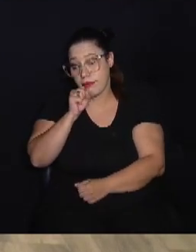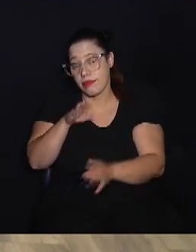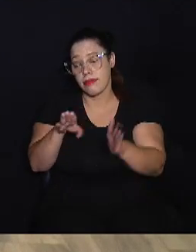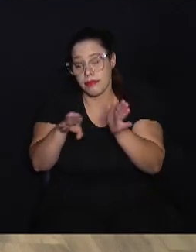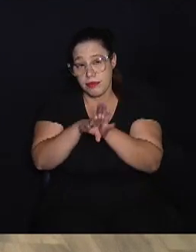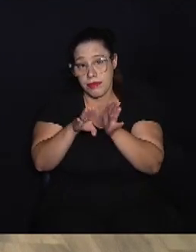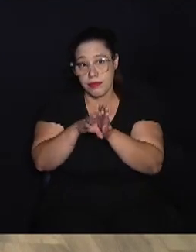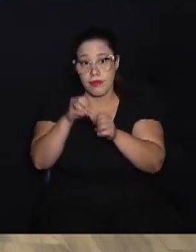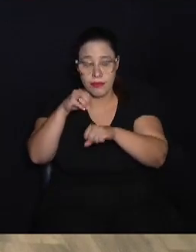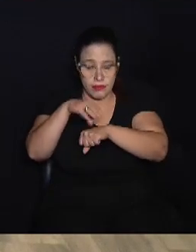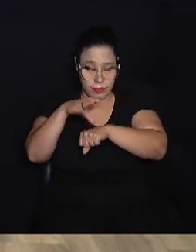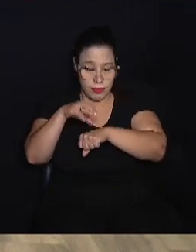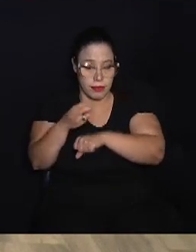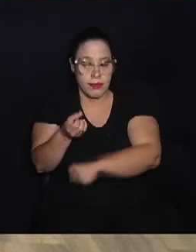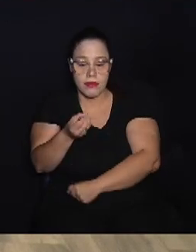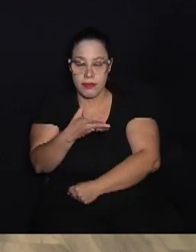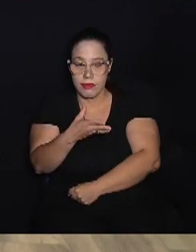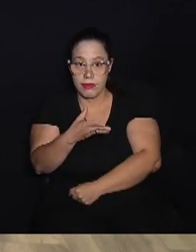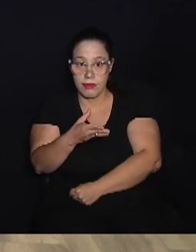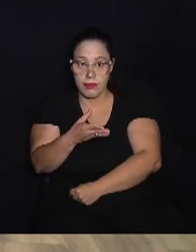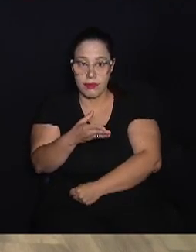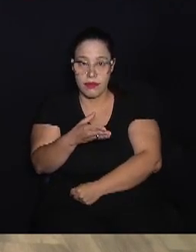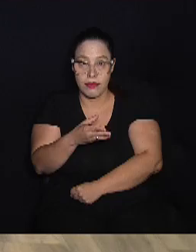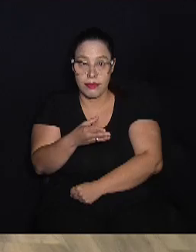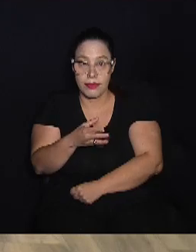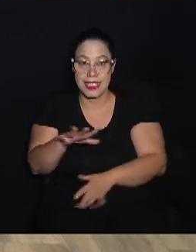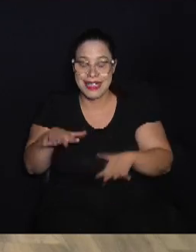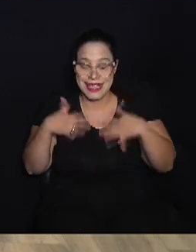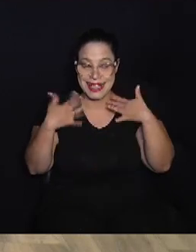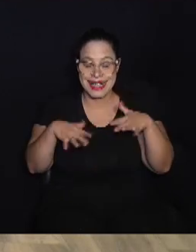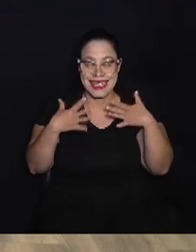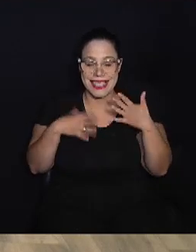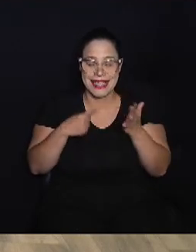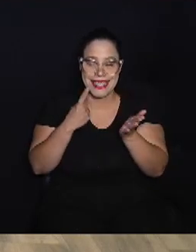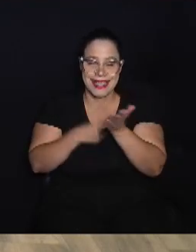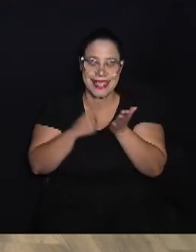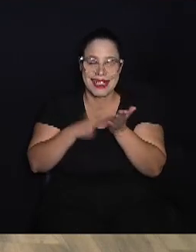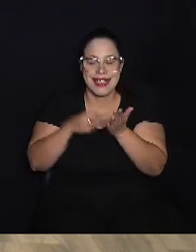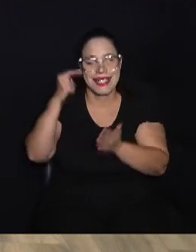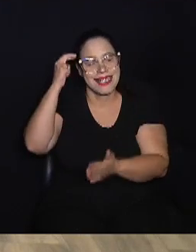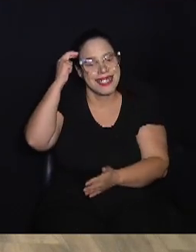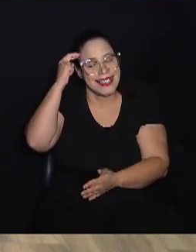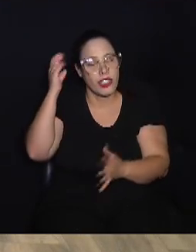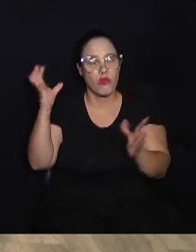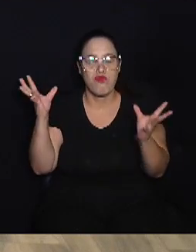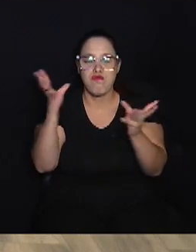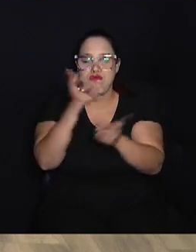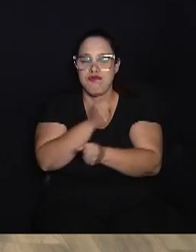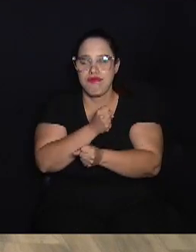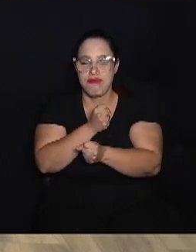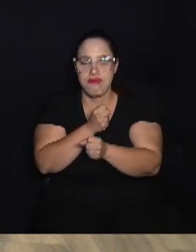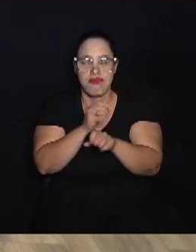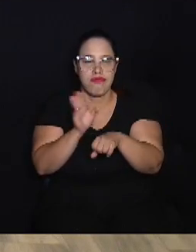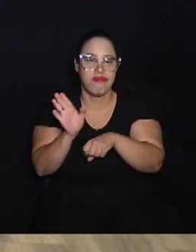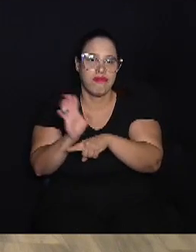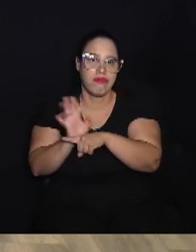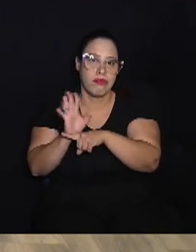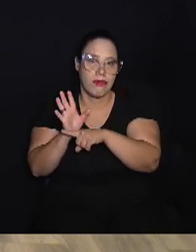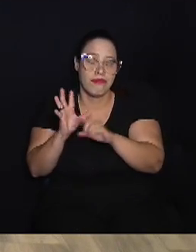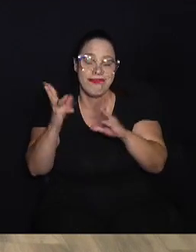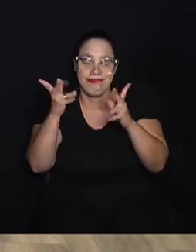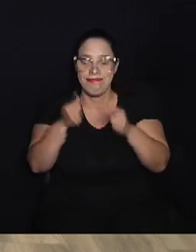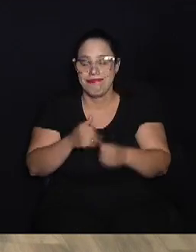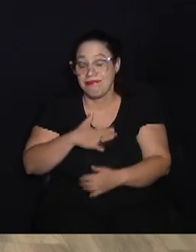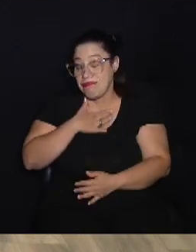muita dica, muita novidade, gente. É a agenda cultural de hoje que está recheada com programação para todos